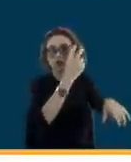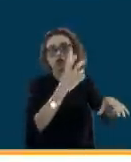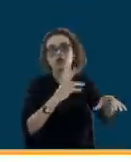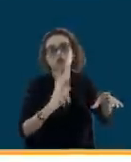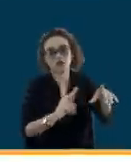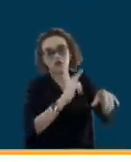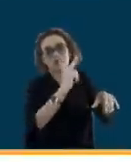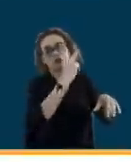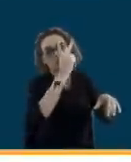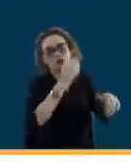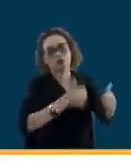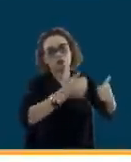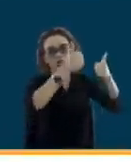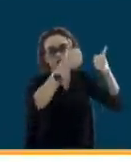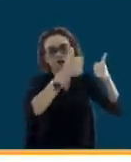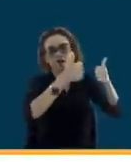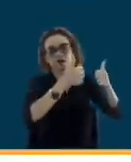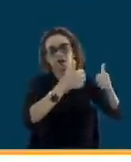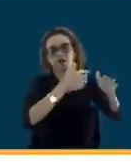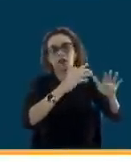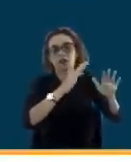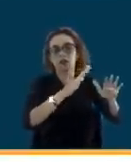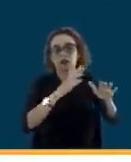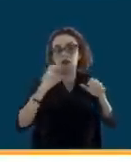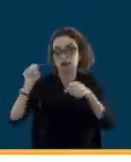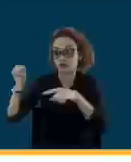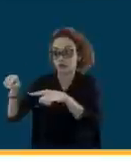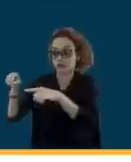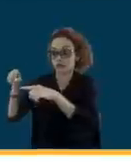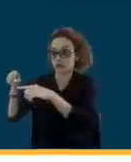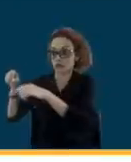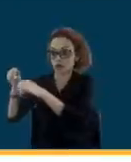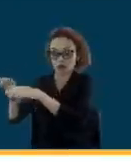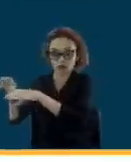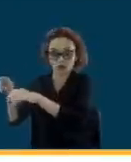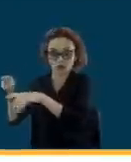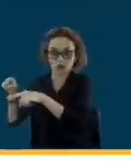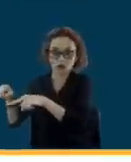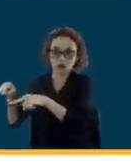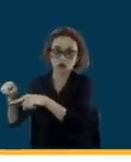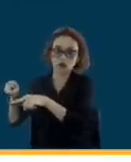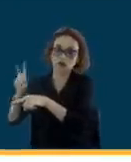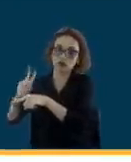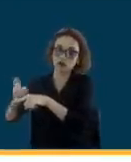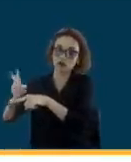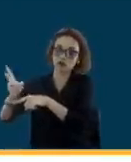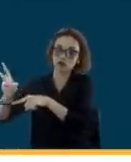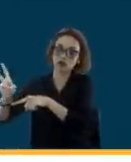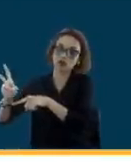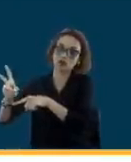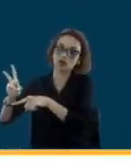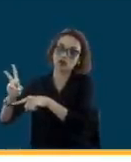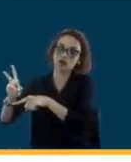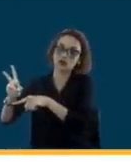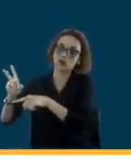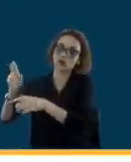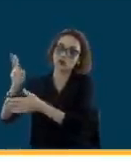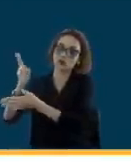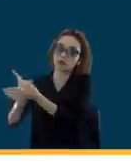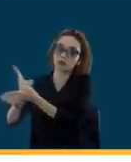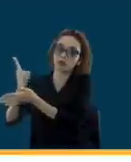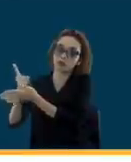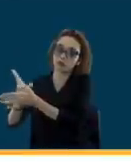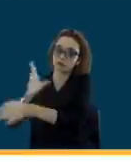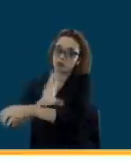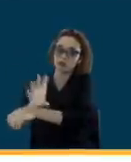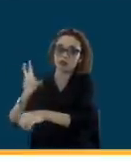cultura e, curiosamente, o Ministério da Educação continuou com sua sigla, mantendo a cultura, que até hoje se